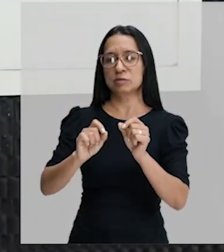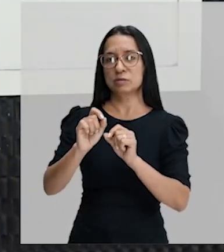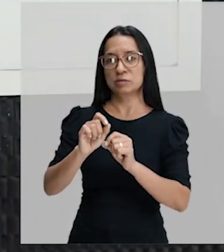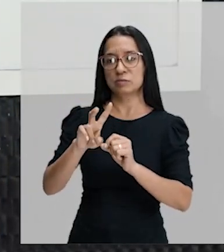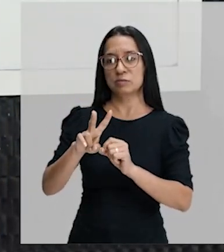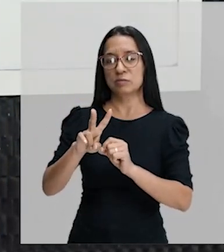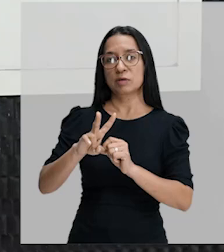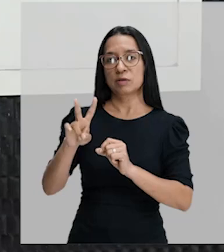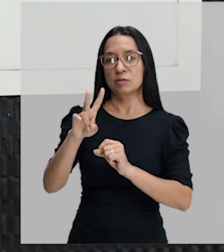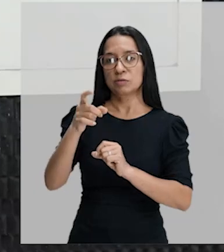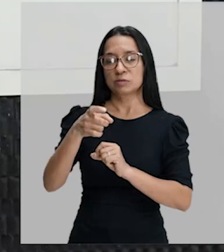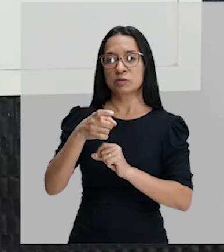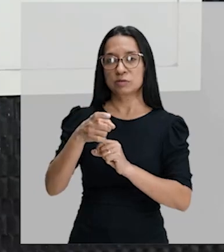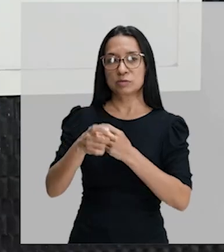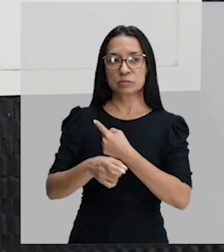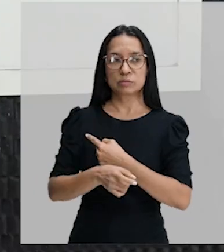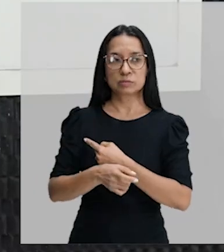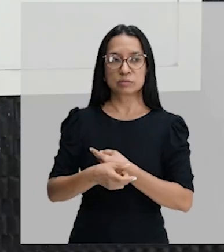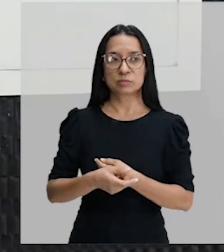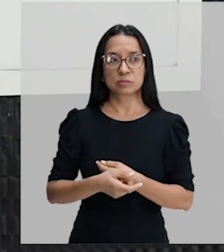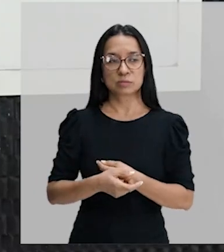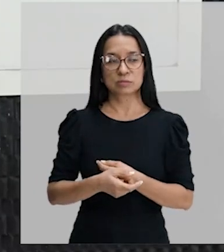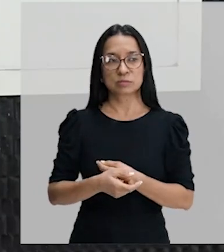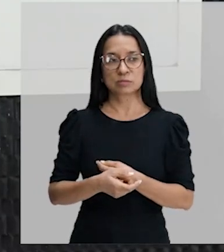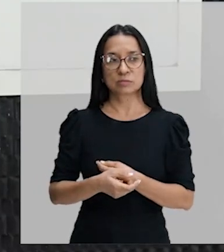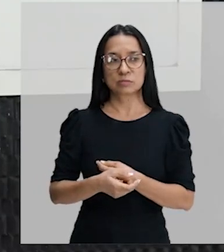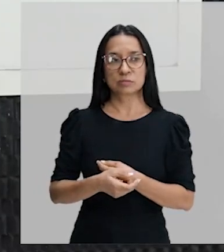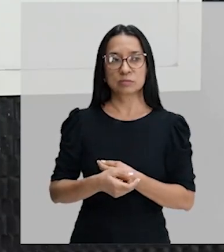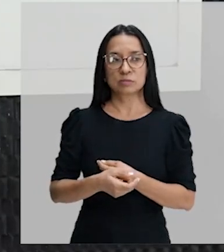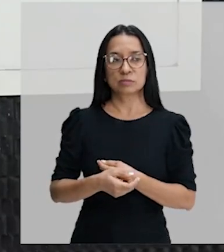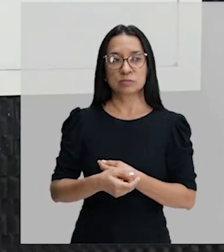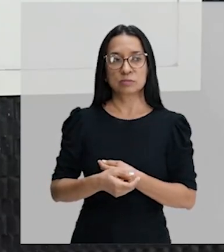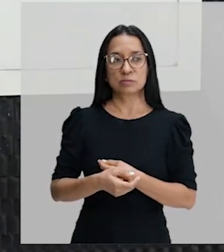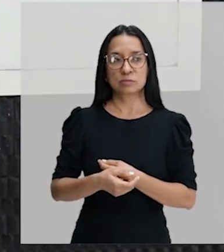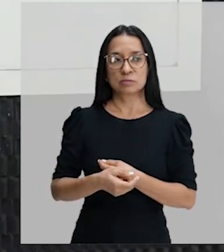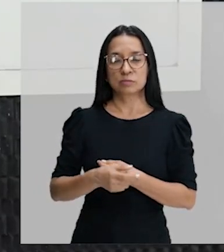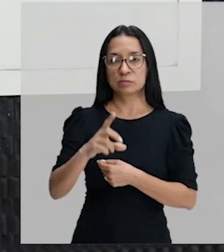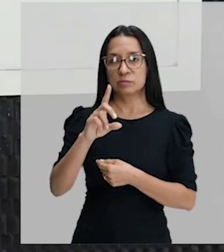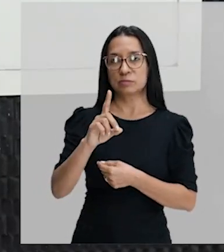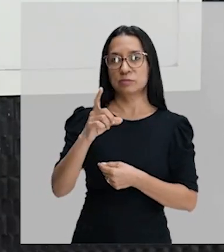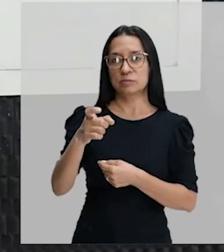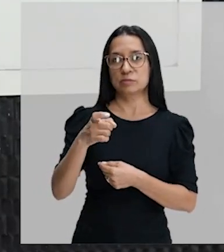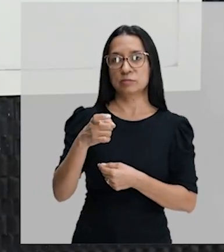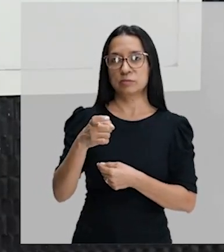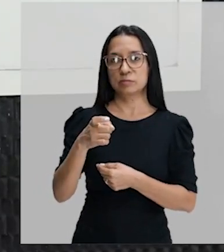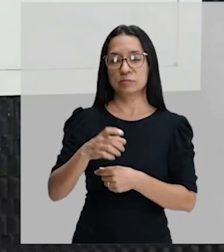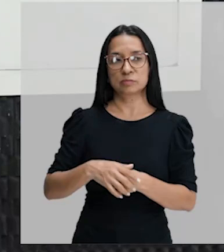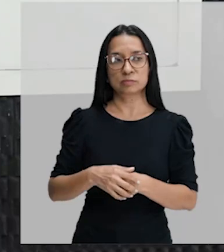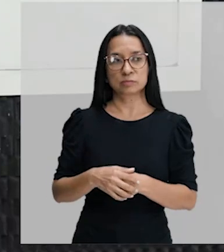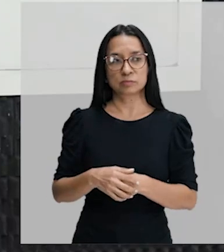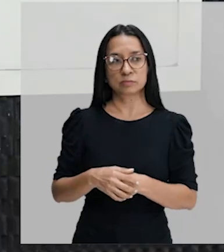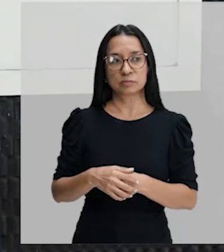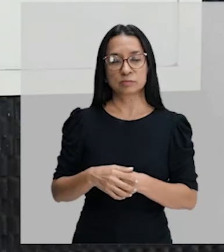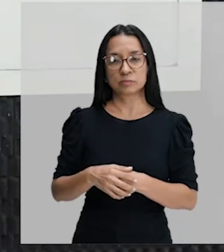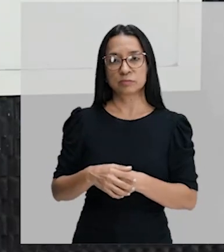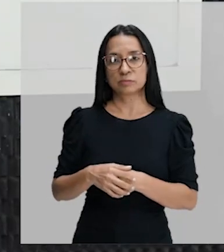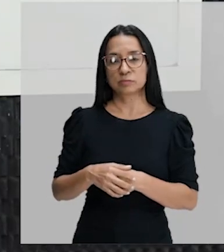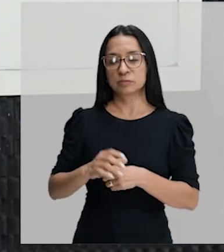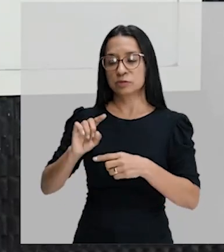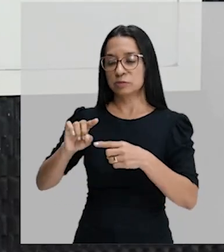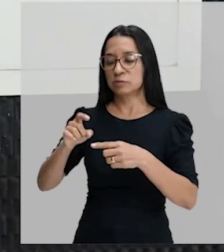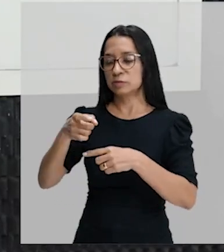O valor de x, galera, vai ser o dx dividido pelo